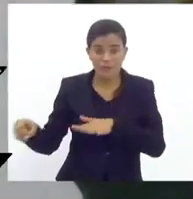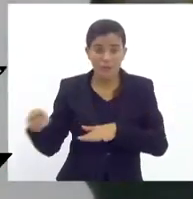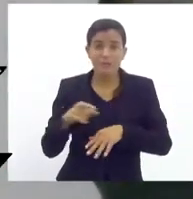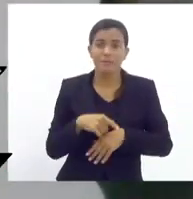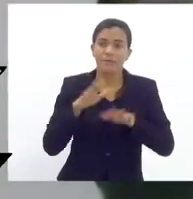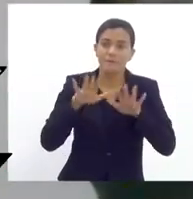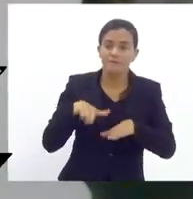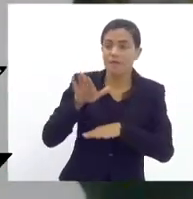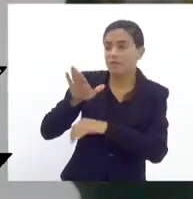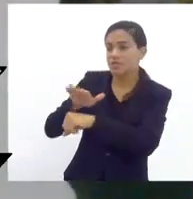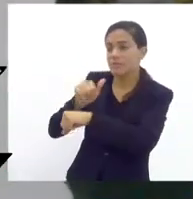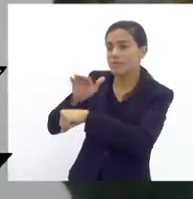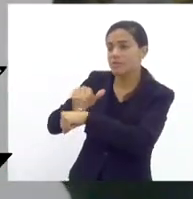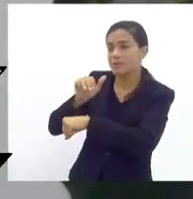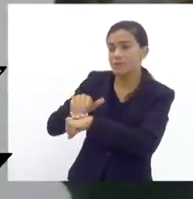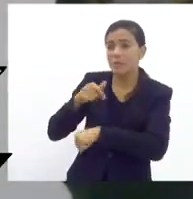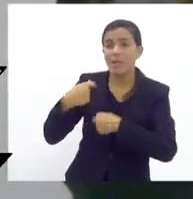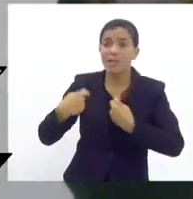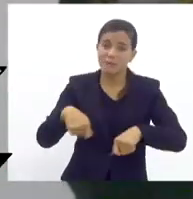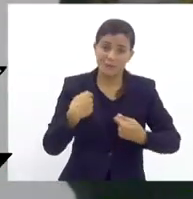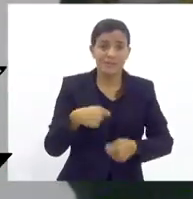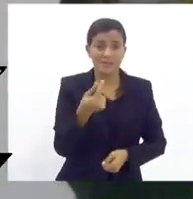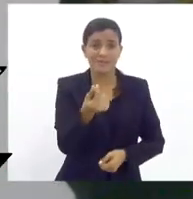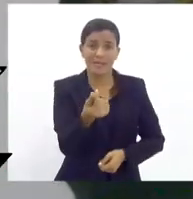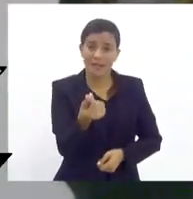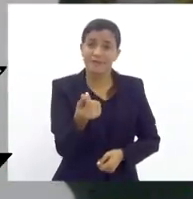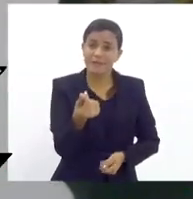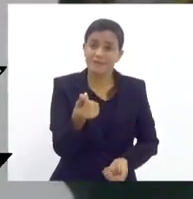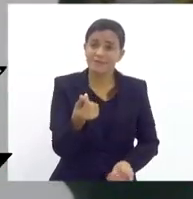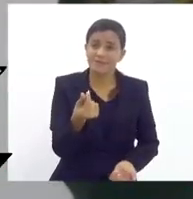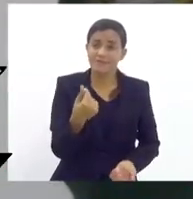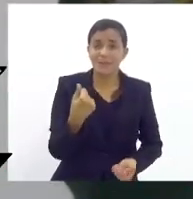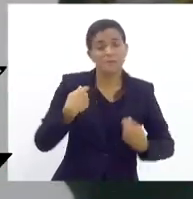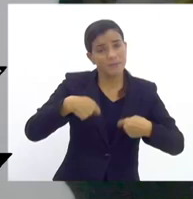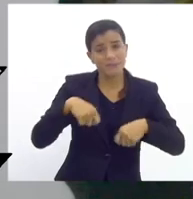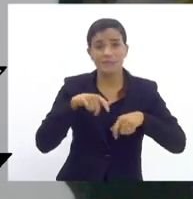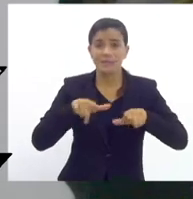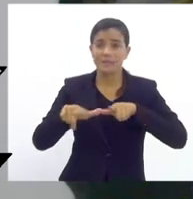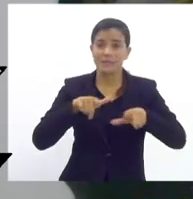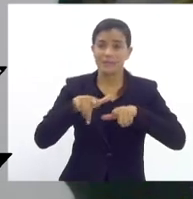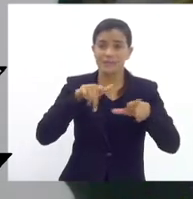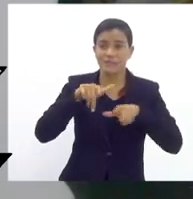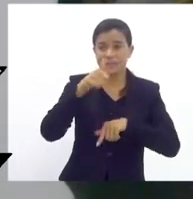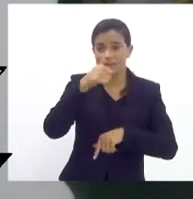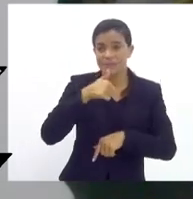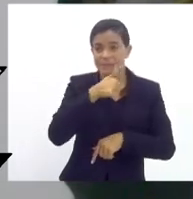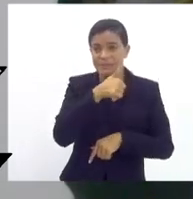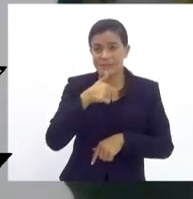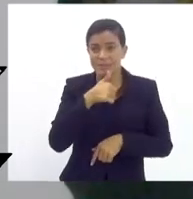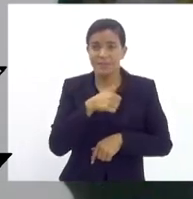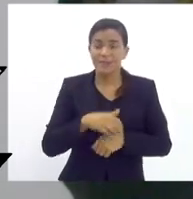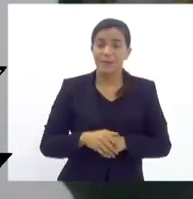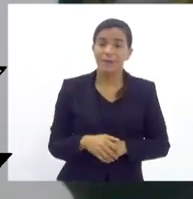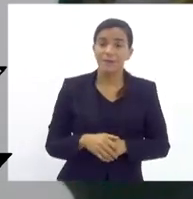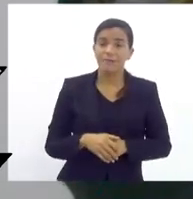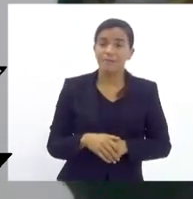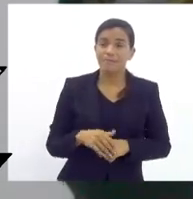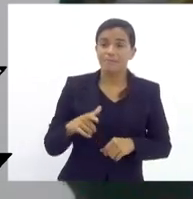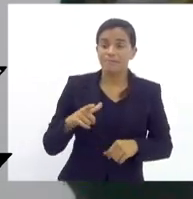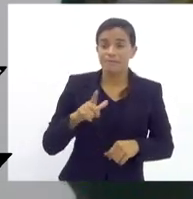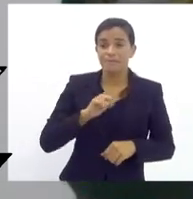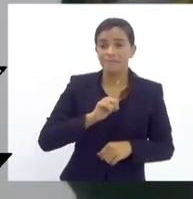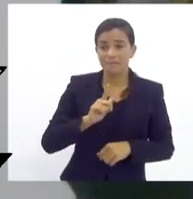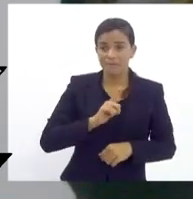ele mas como ele tava precisando né tem que trabalhar essa 50 essa treta mas tem vários